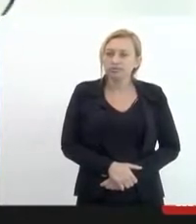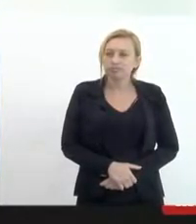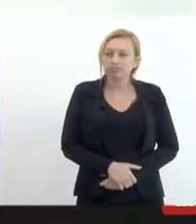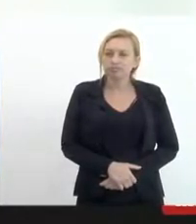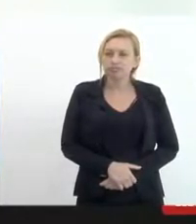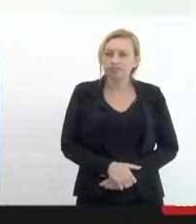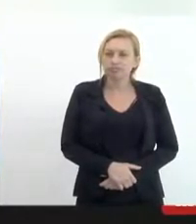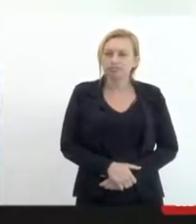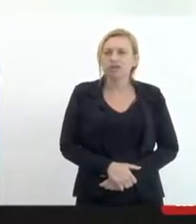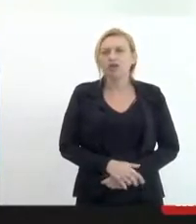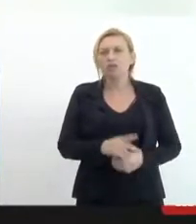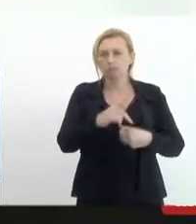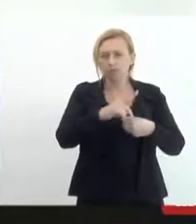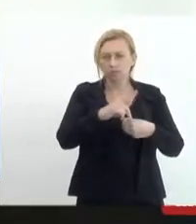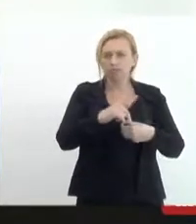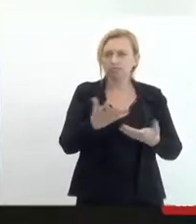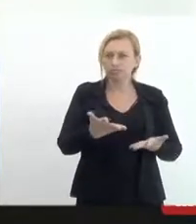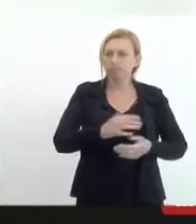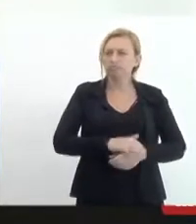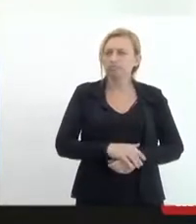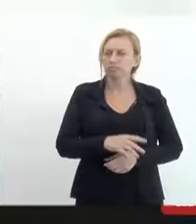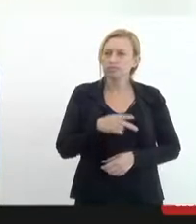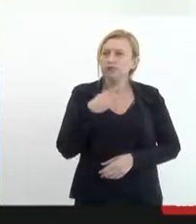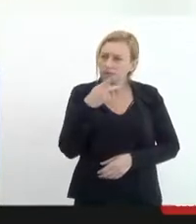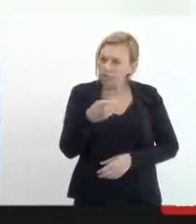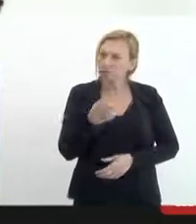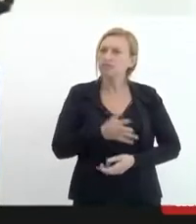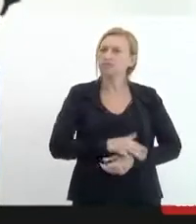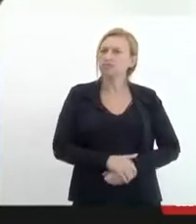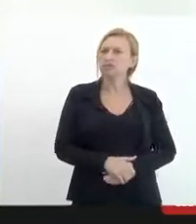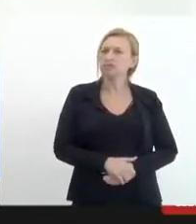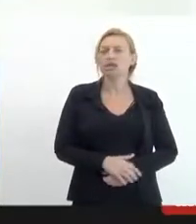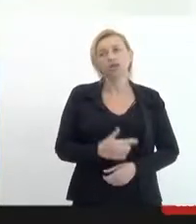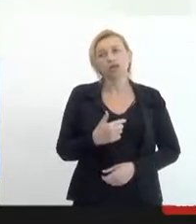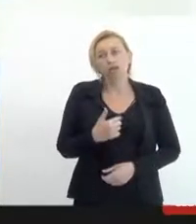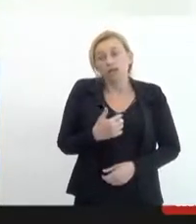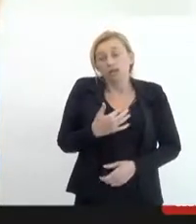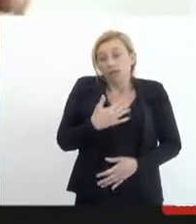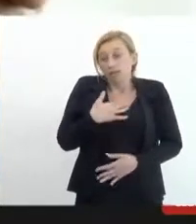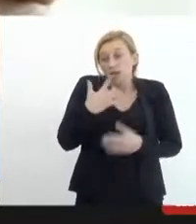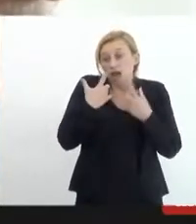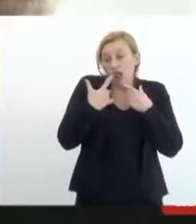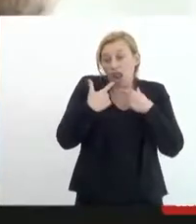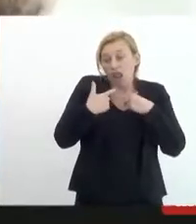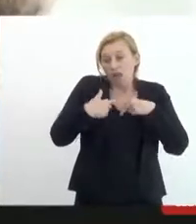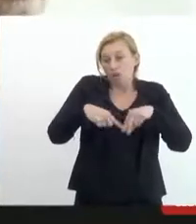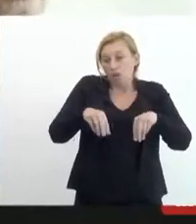que a Petrobras se posicione, né, porque eu, na minha linguagem